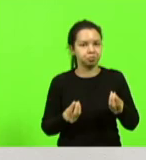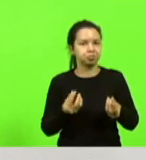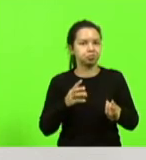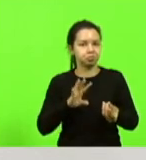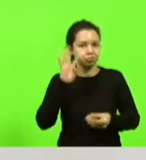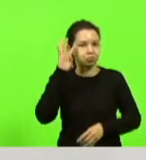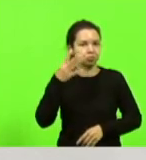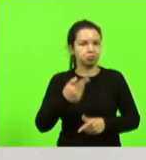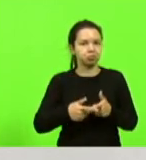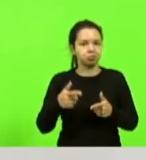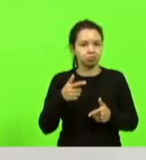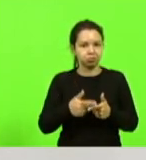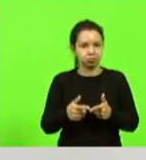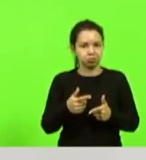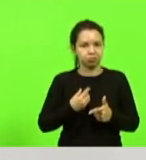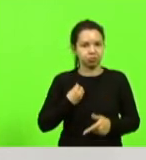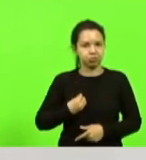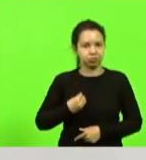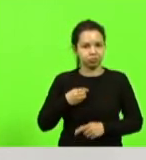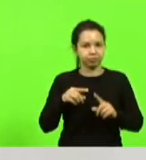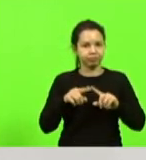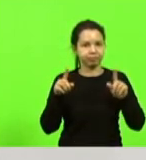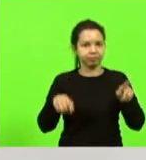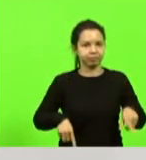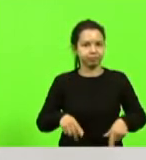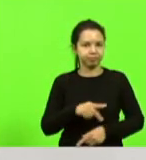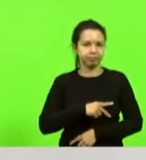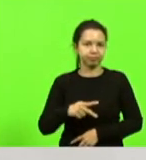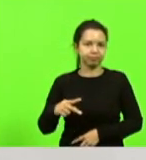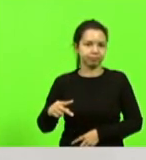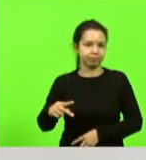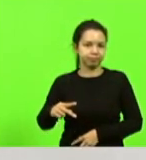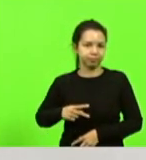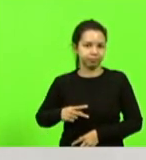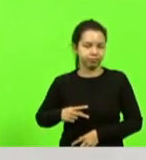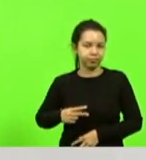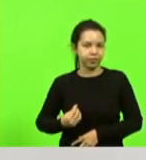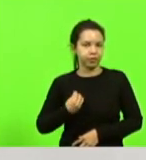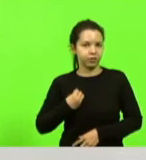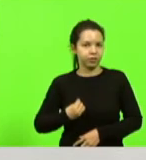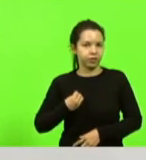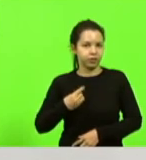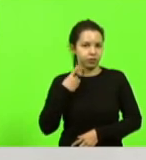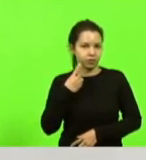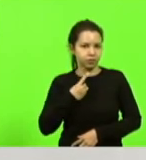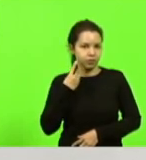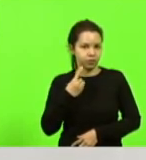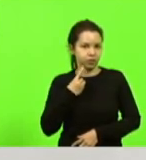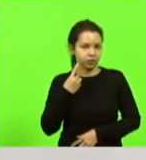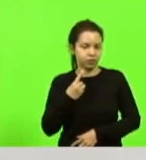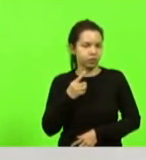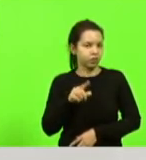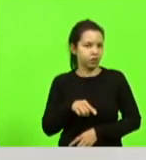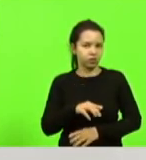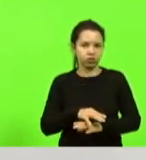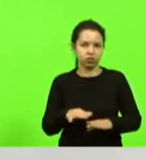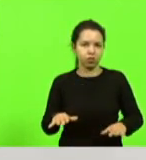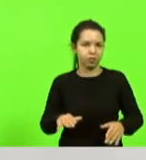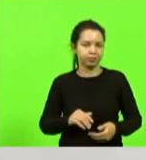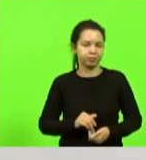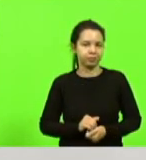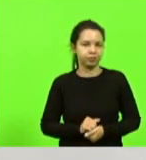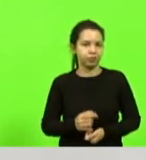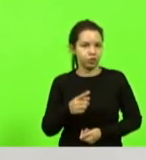resolver os problemas da vida dos servidores públicos. A vida do deputado baseia-se praticamente somente nisso. Ou nós